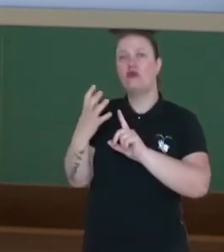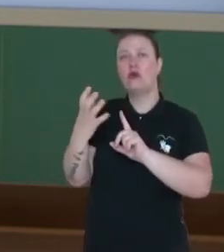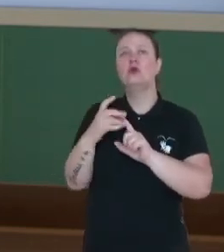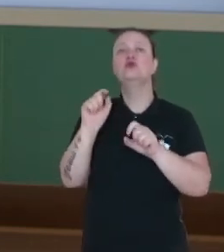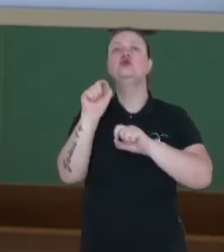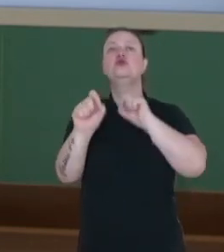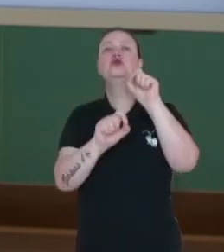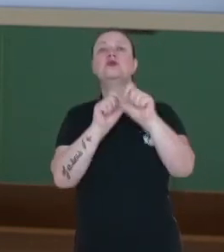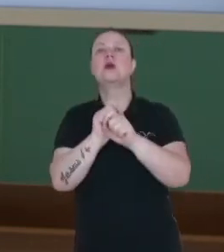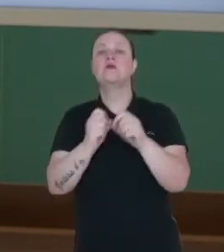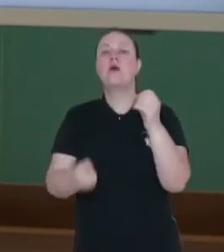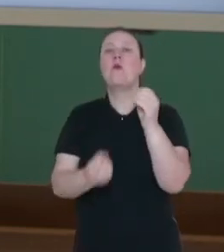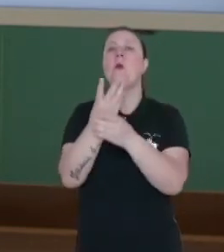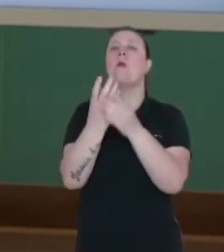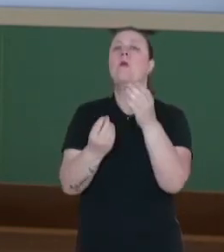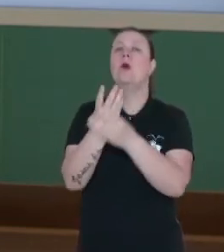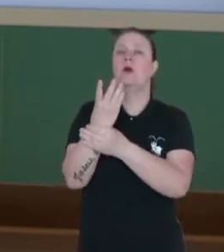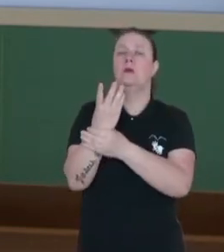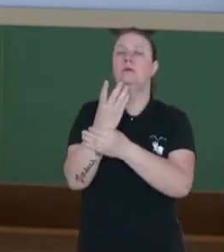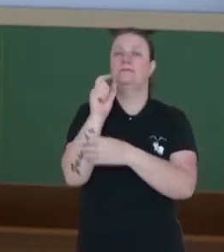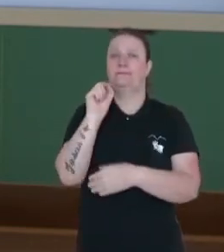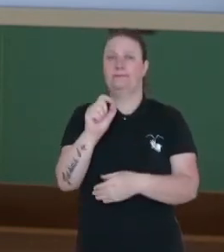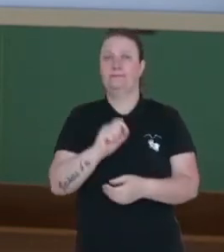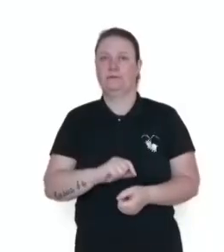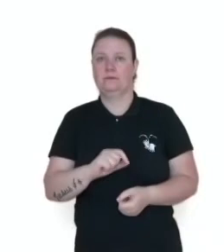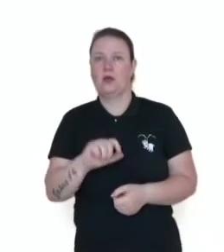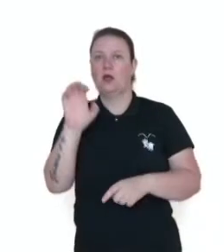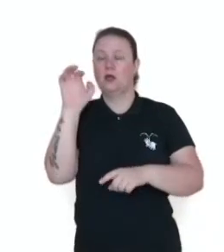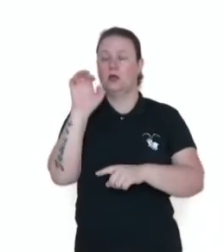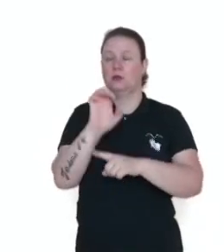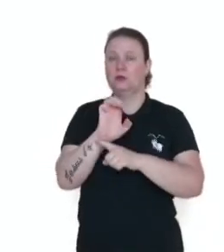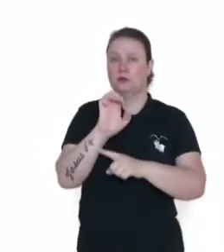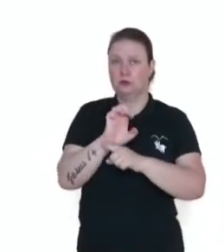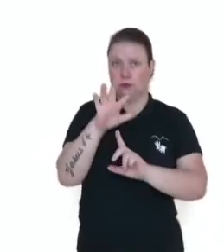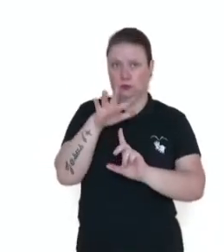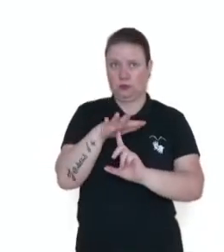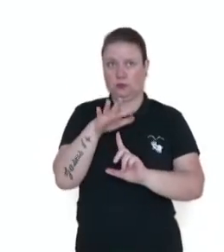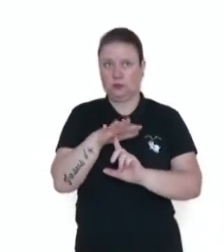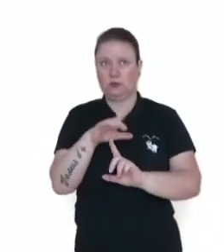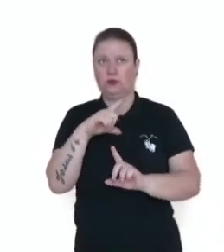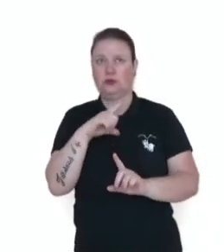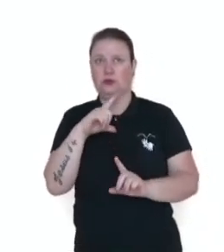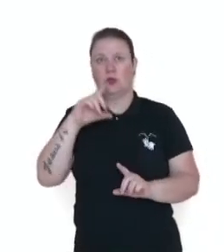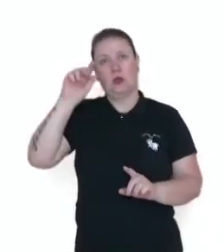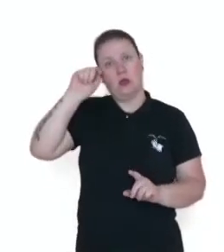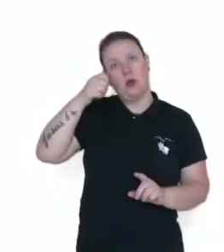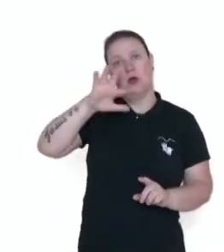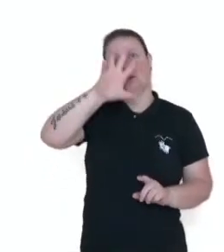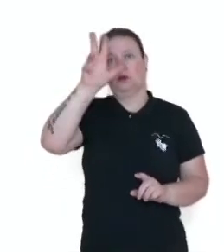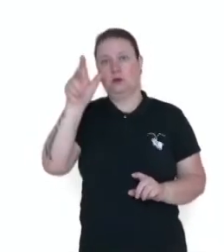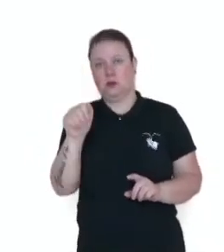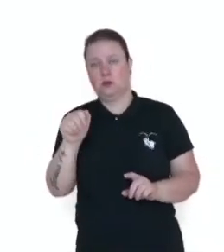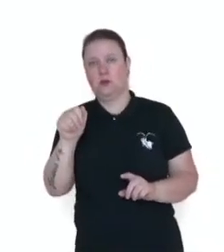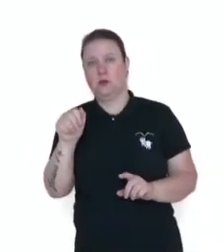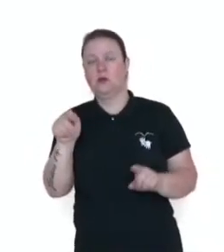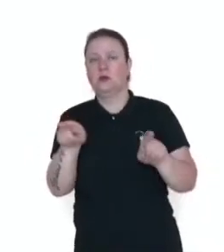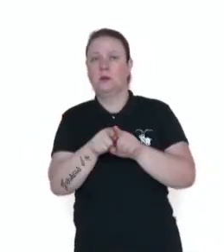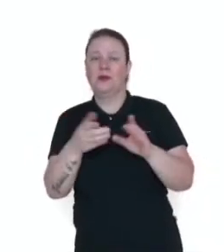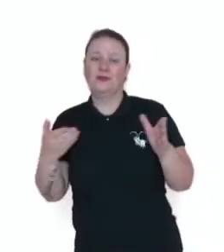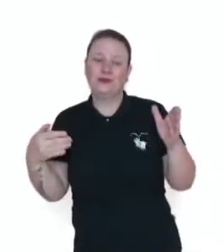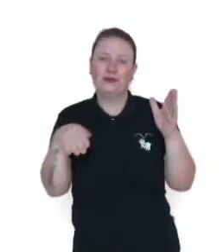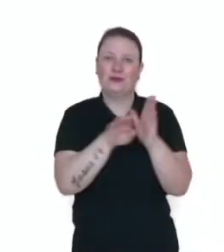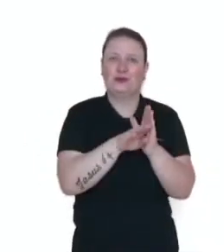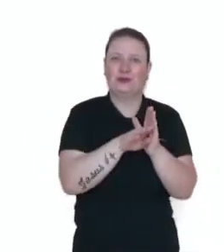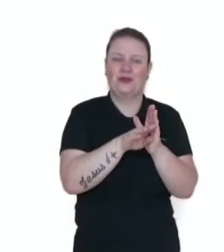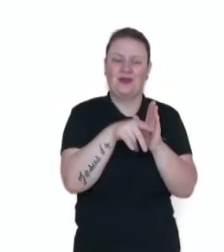Os indígenas que habitavam o nosso estado antes da chegada dos europeus, os africanos e africanas que foram trazidos num processo